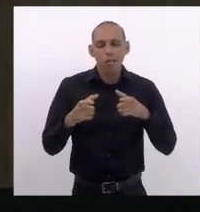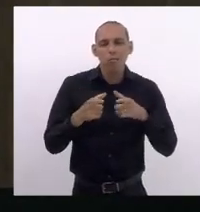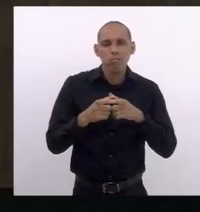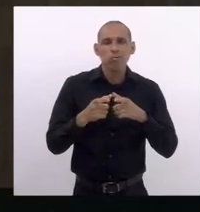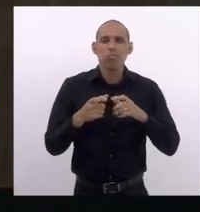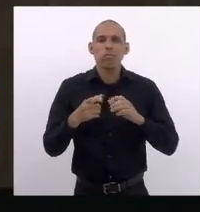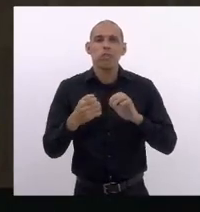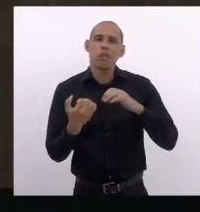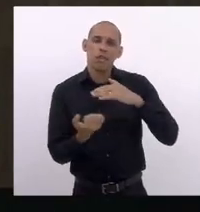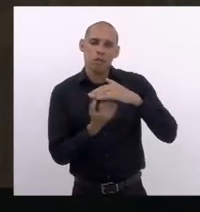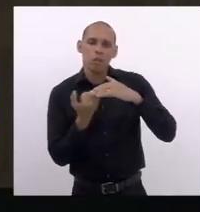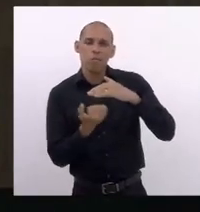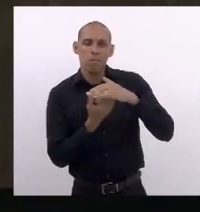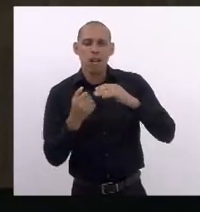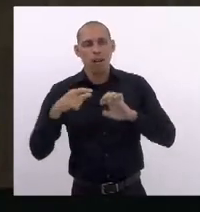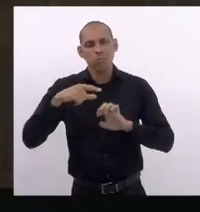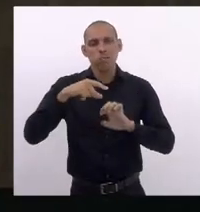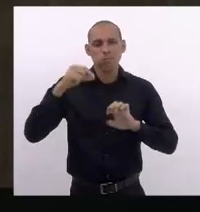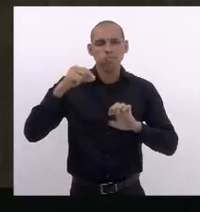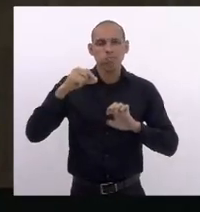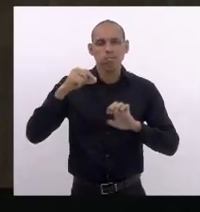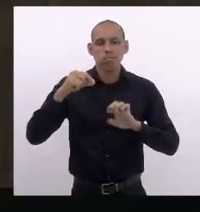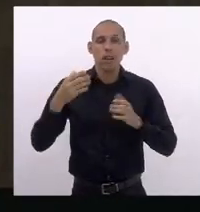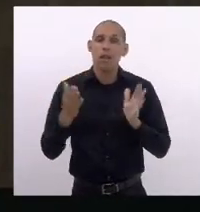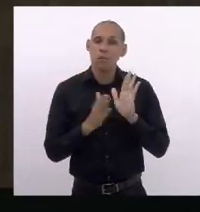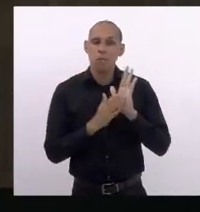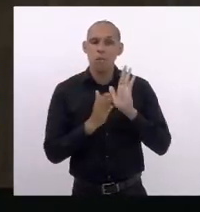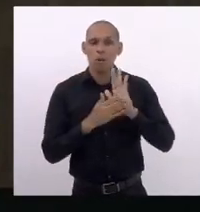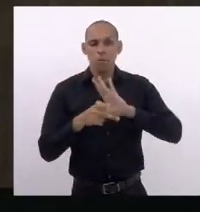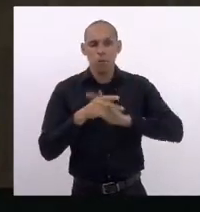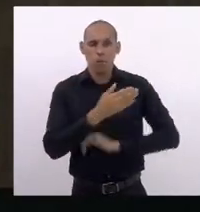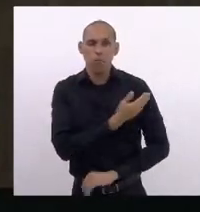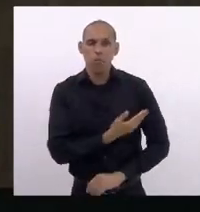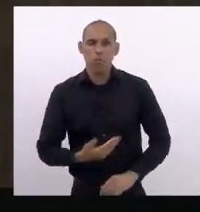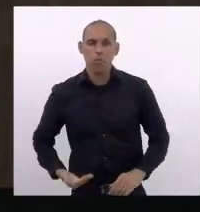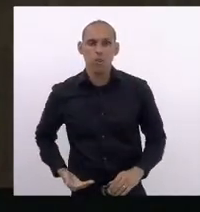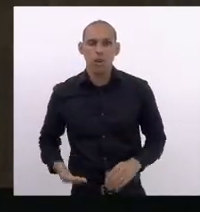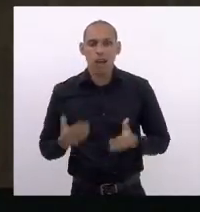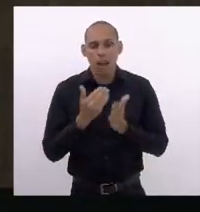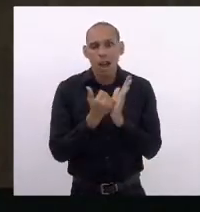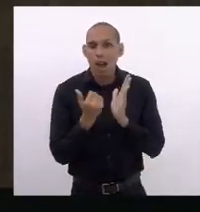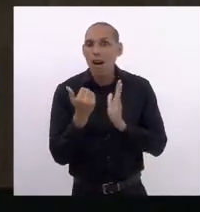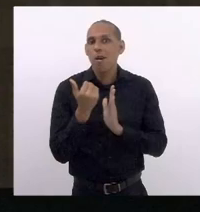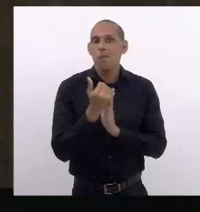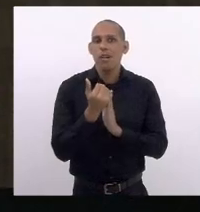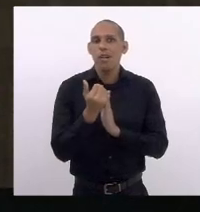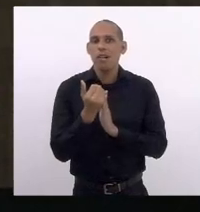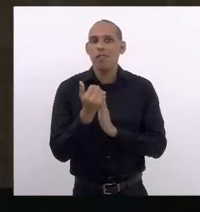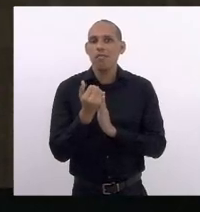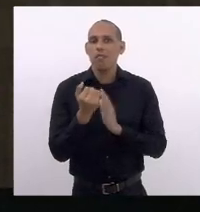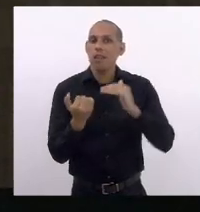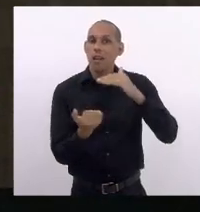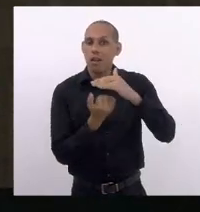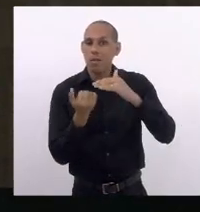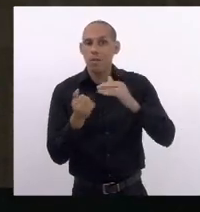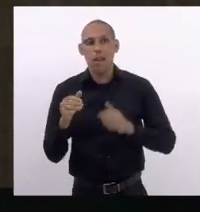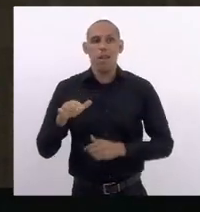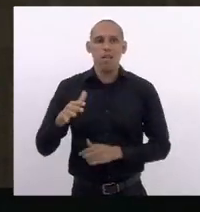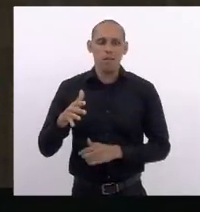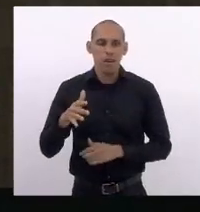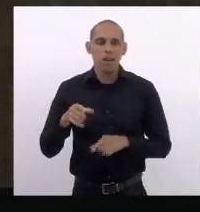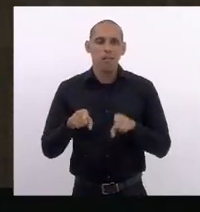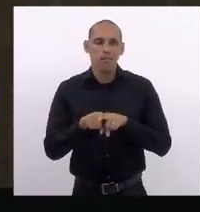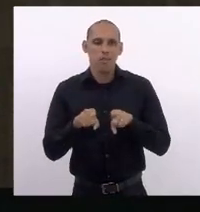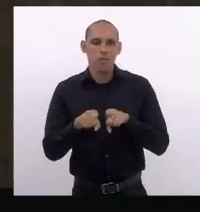empresários. A proposta que vem, né, do governo, ela amplia para médios empresários. O problema é que os